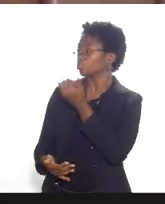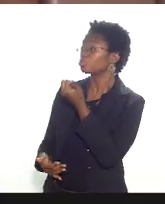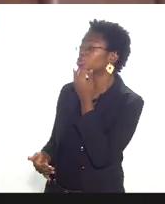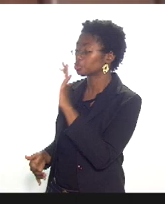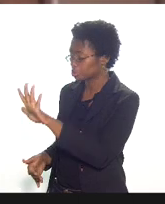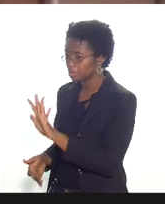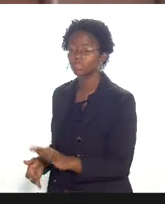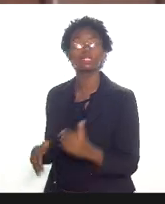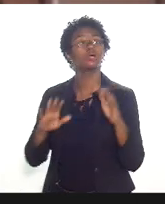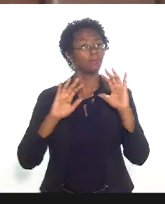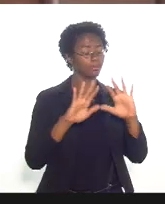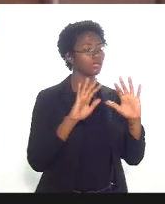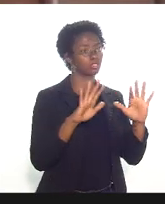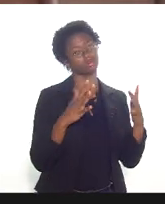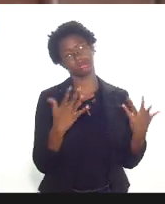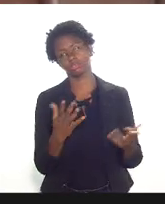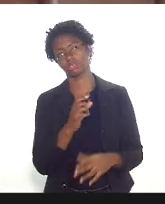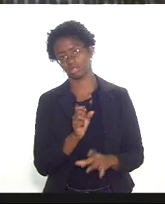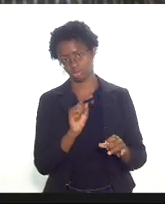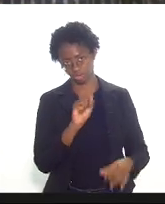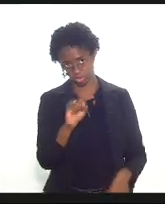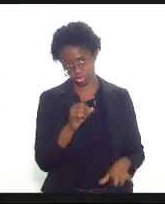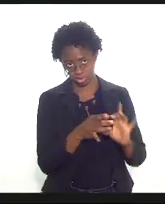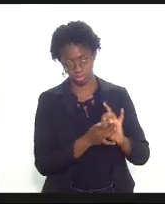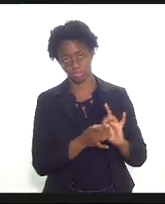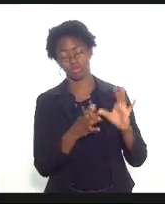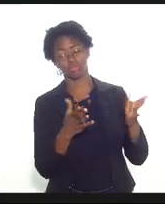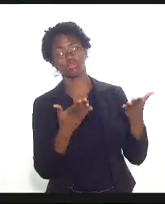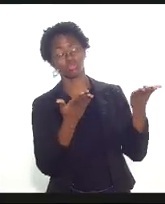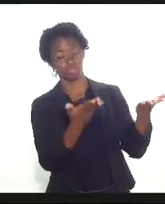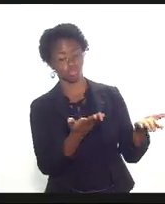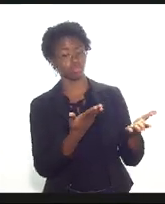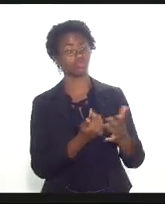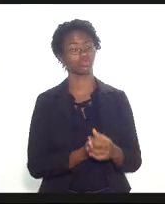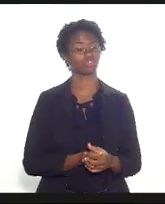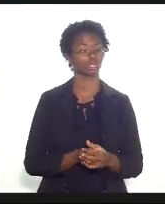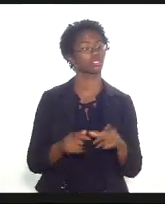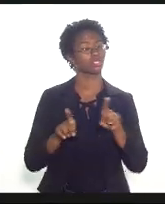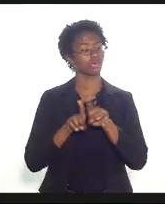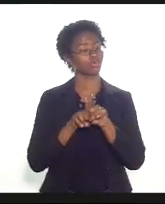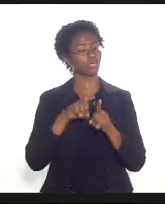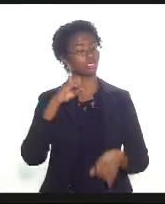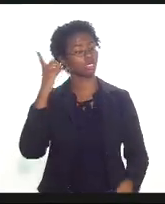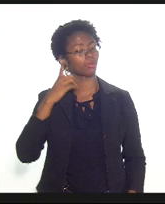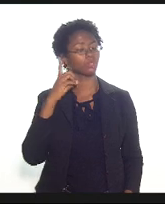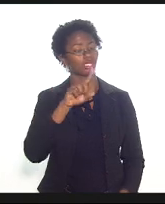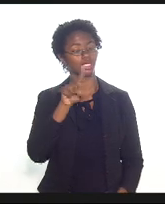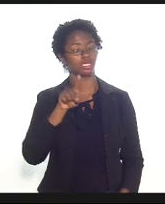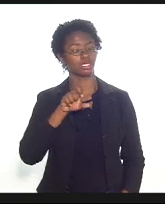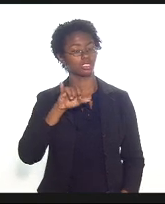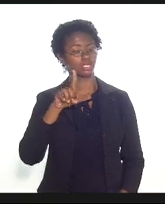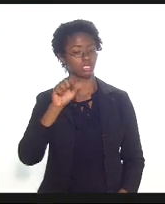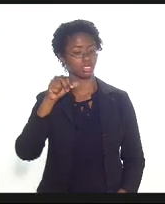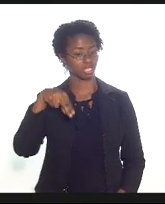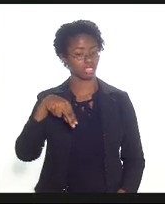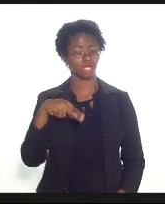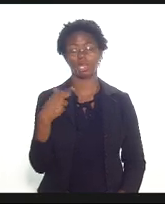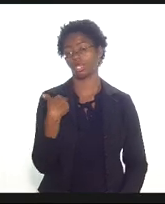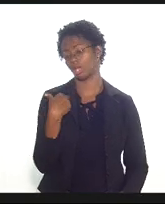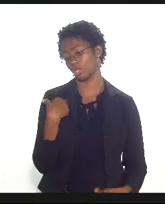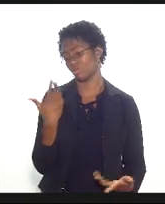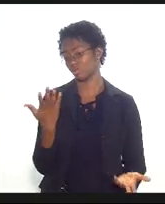se Vossa Excelência permitir, Sua Excelência, deputada Zeidan, também, se não for